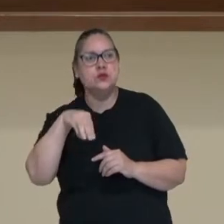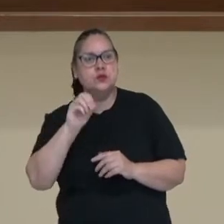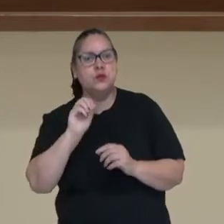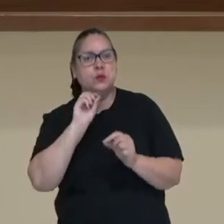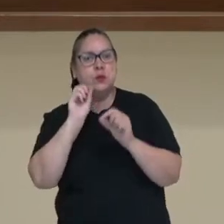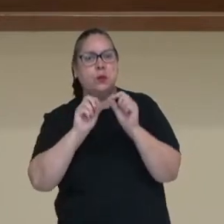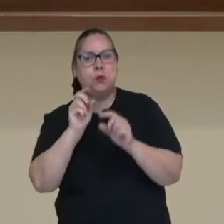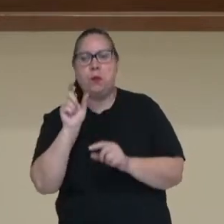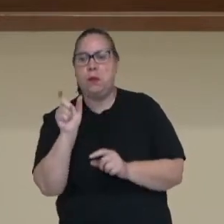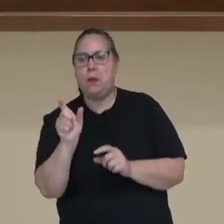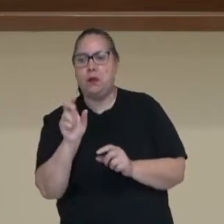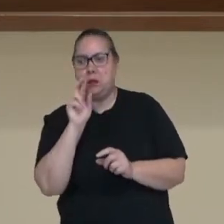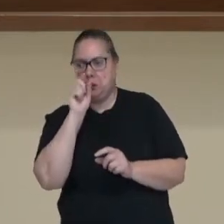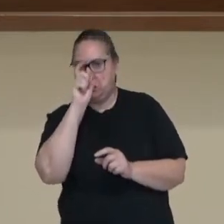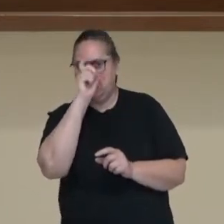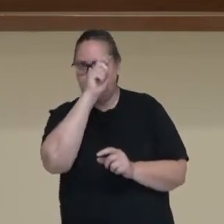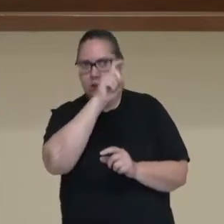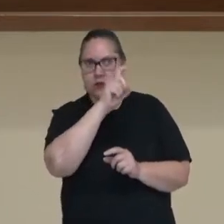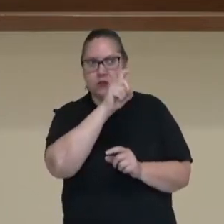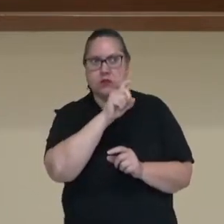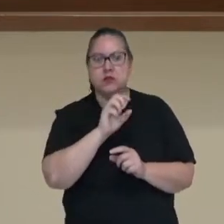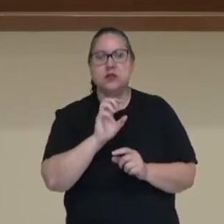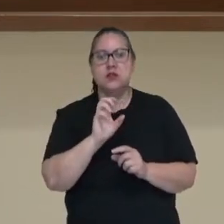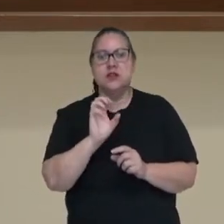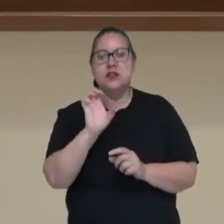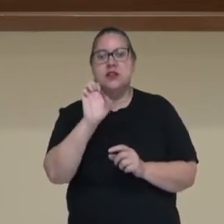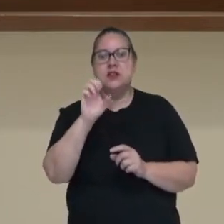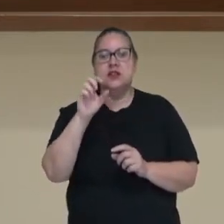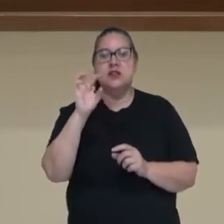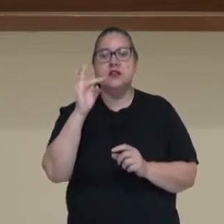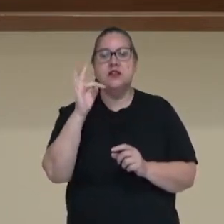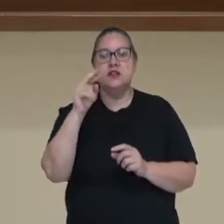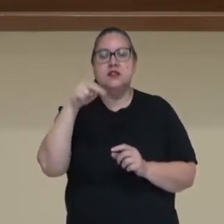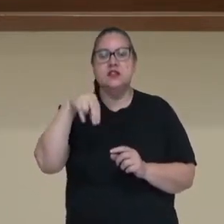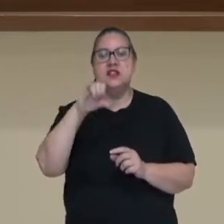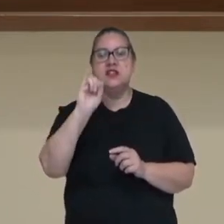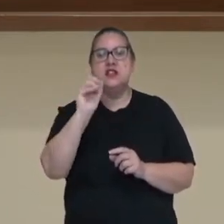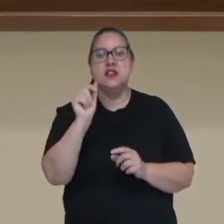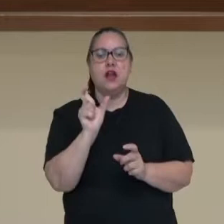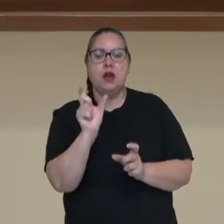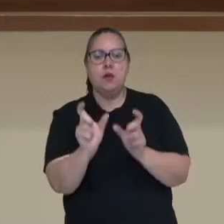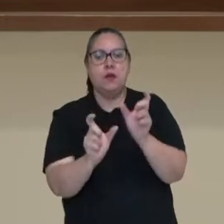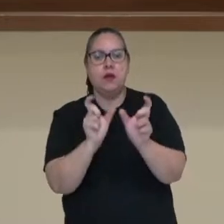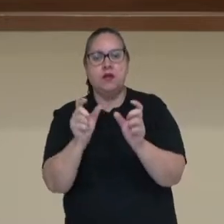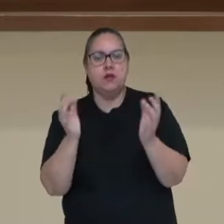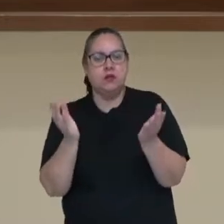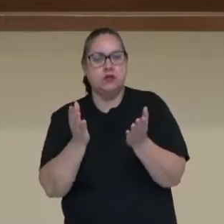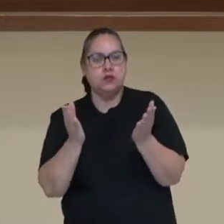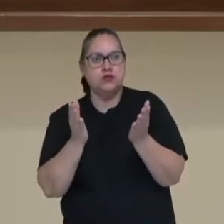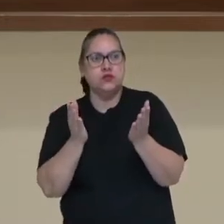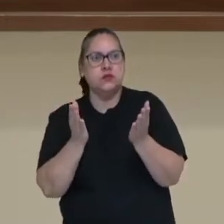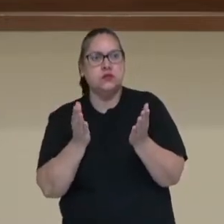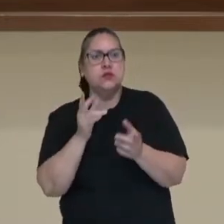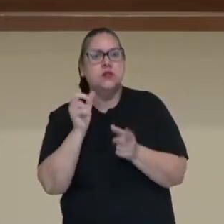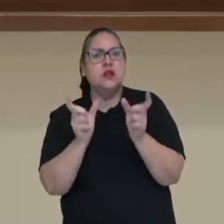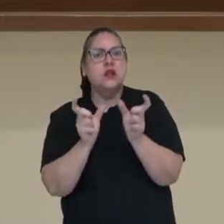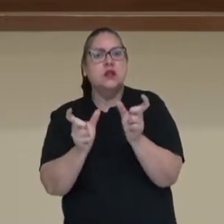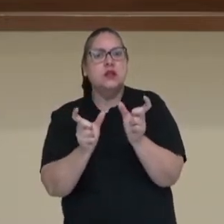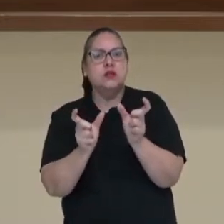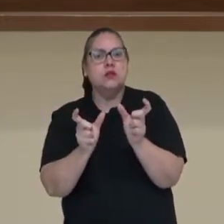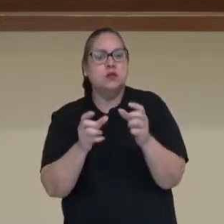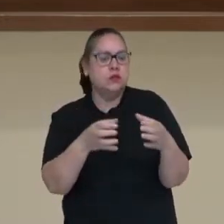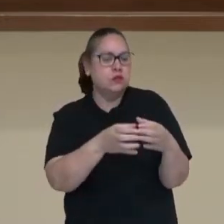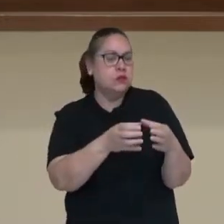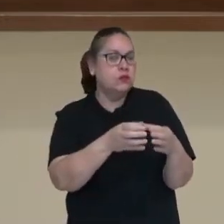Então, o negócio é o seguinte. Quando nós falamos etno, etnia, a gente usa muito essas palavras hoje, essa palavra hoje, a etnia, para falar sobre um